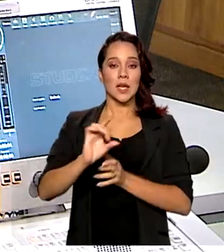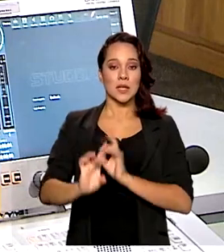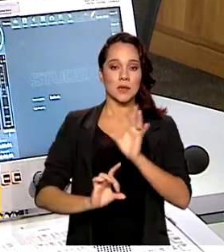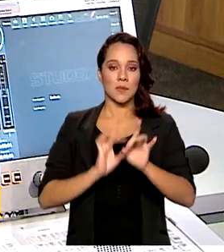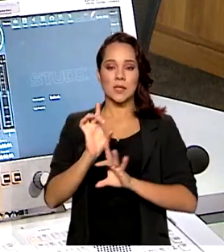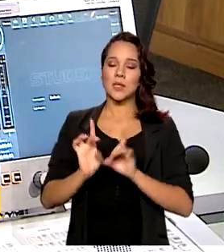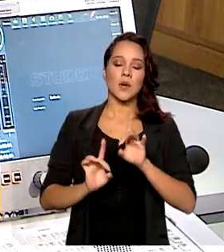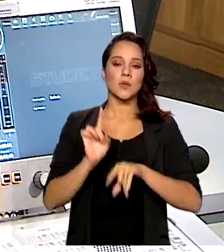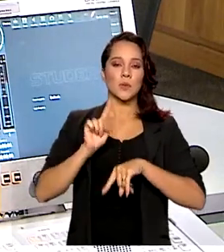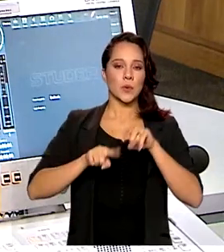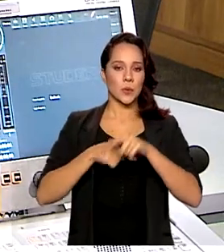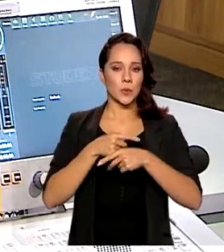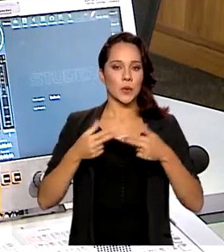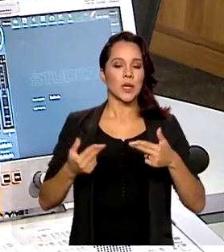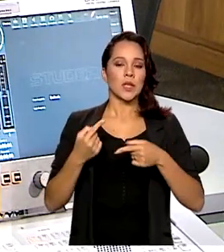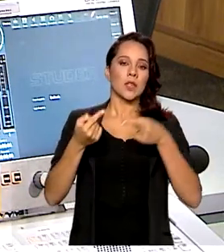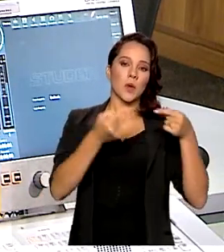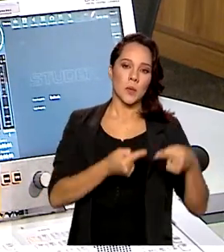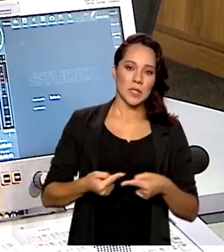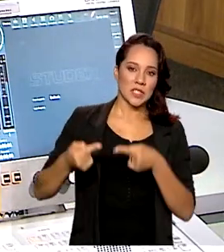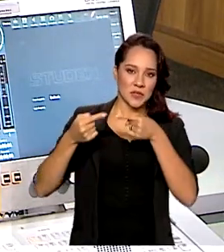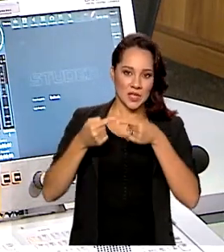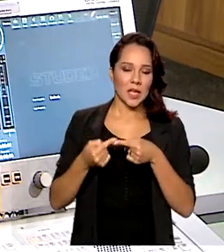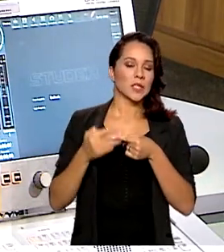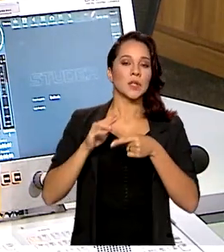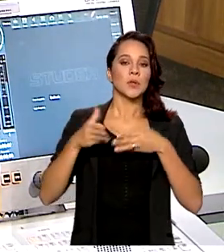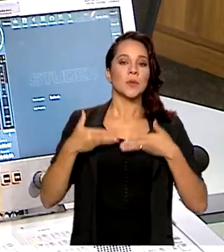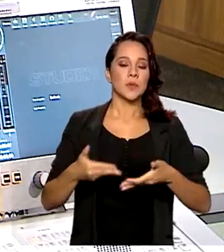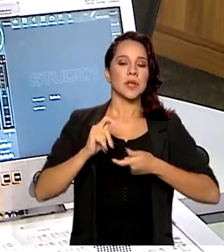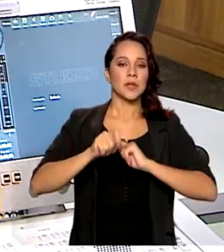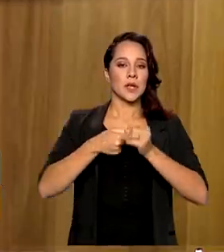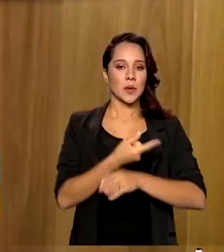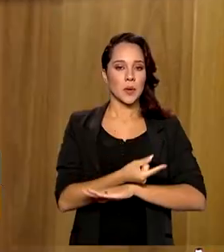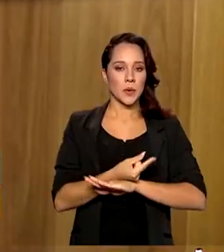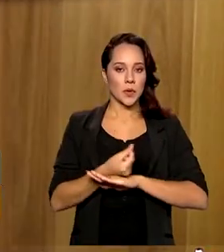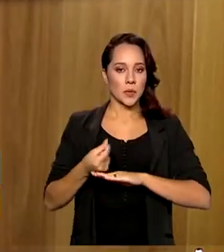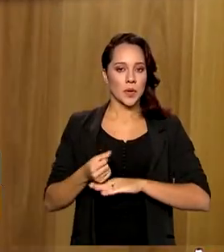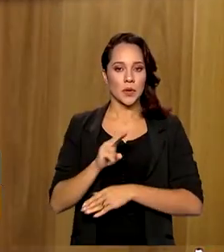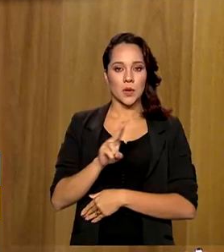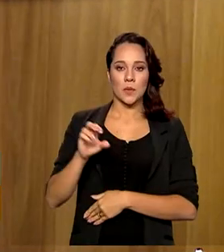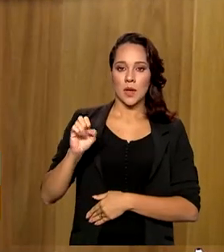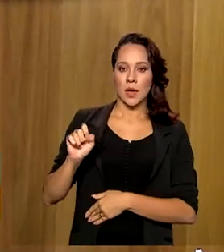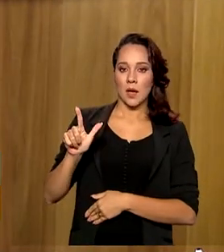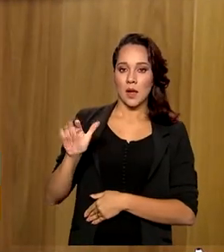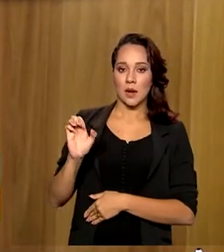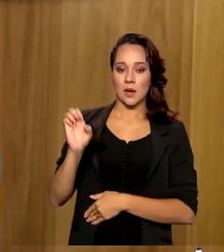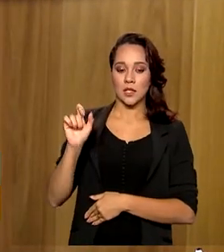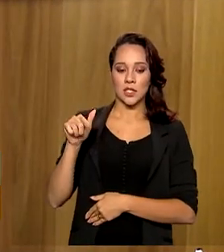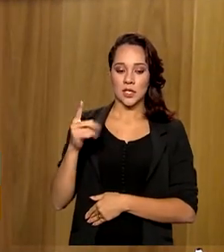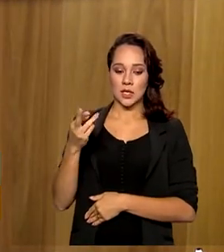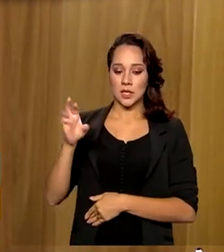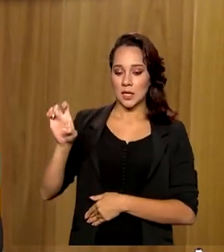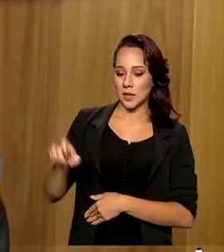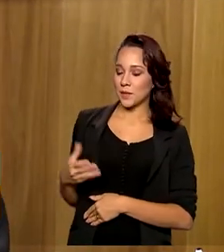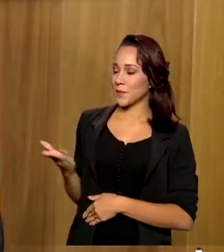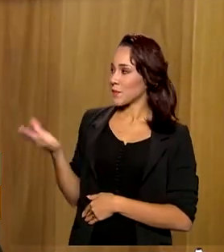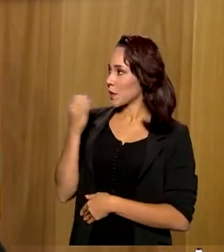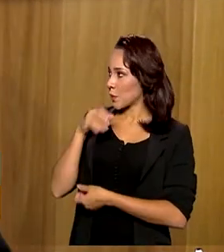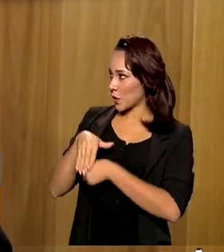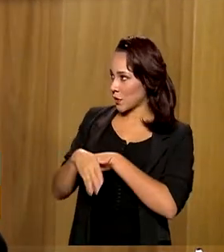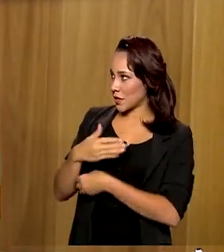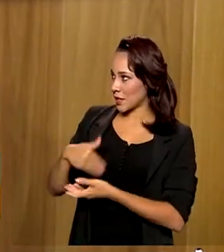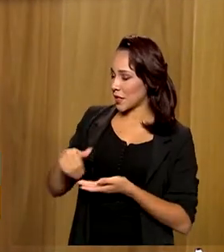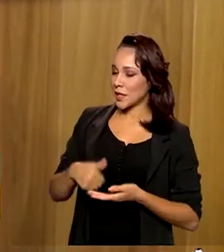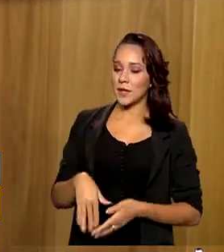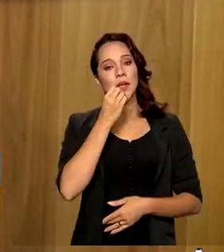especial de Produtividade e Competitividade do Ministério da Economia, Alexandre Uata. Boa noite, secretário. Boa